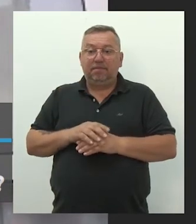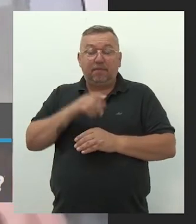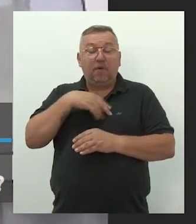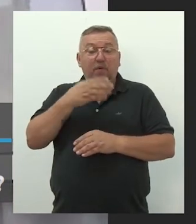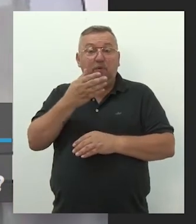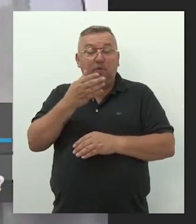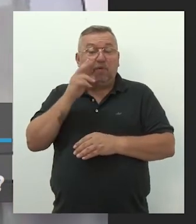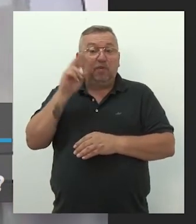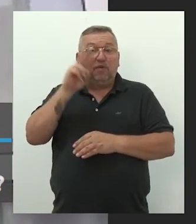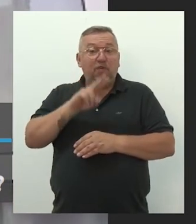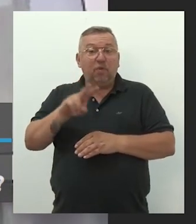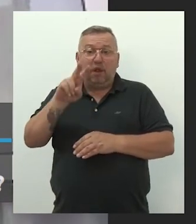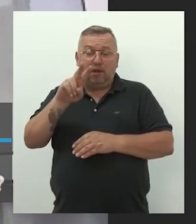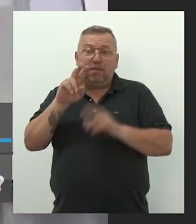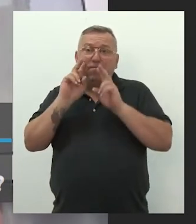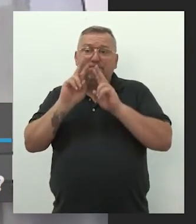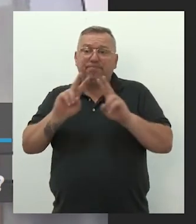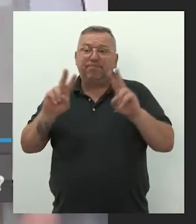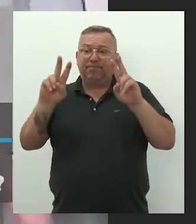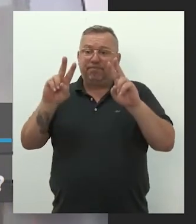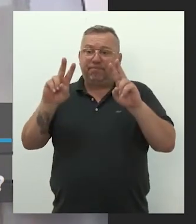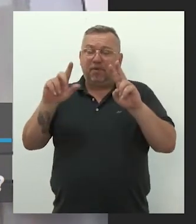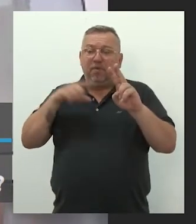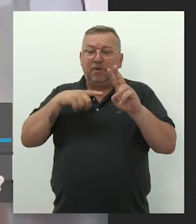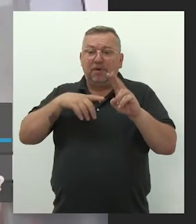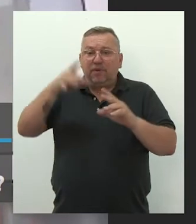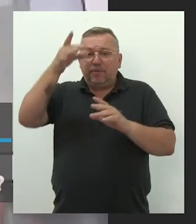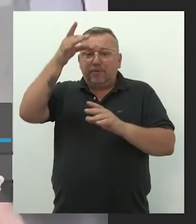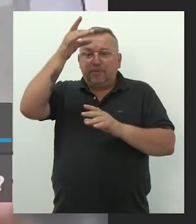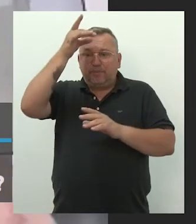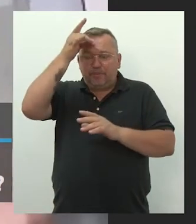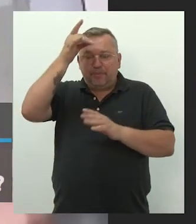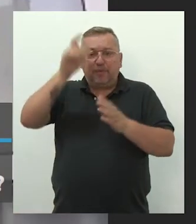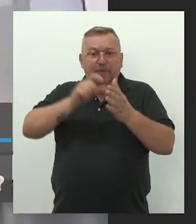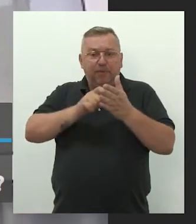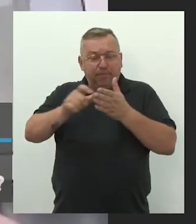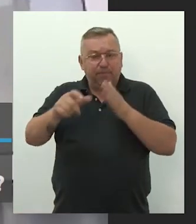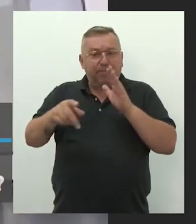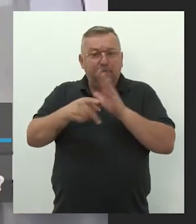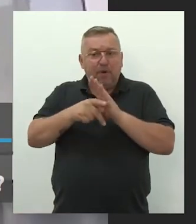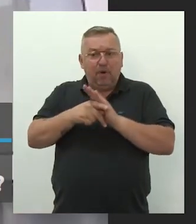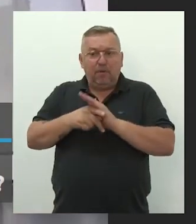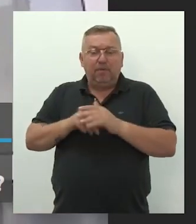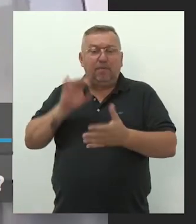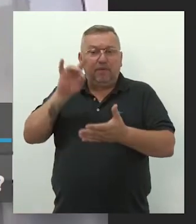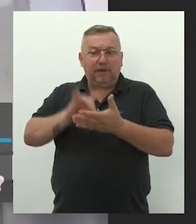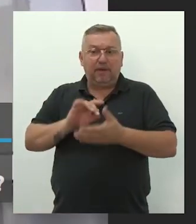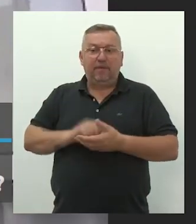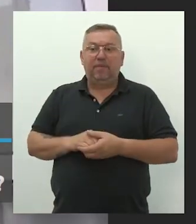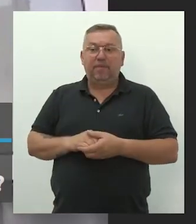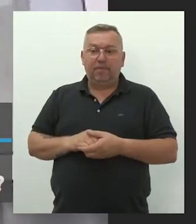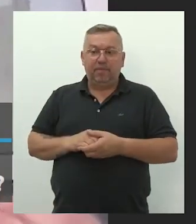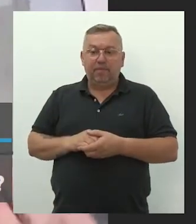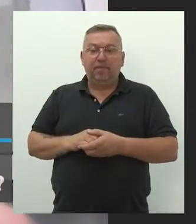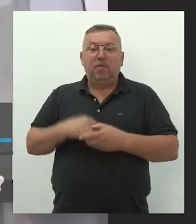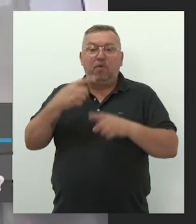estudantes visualizem, né? Para que eles tragam esse conceito de perímetro para o concreto. Porque